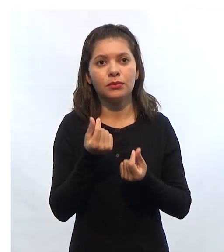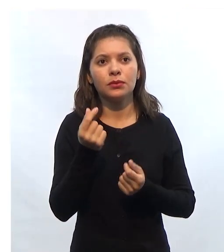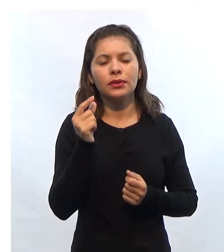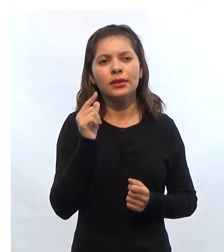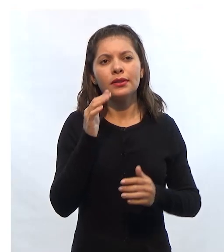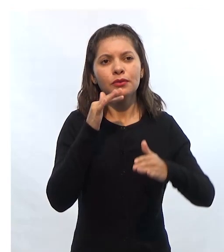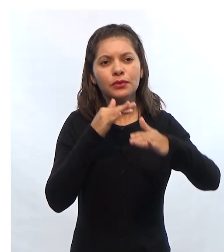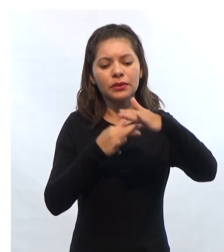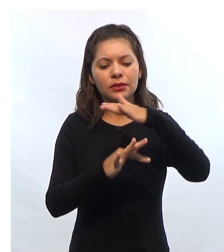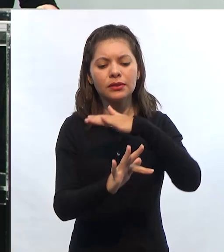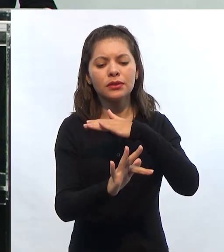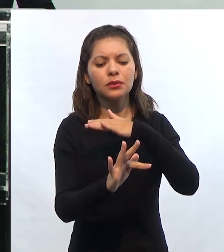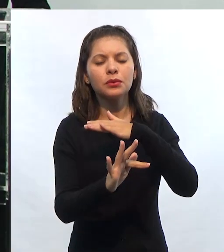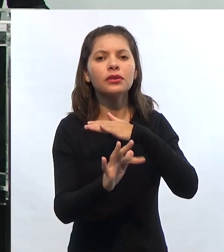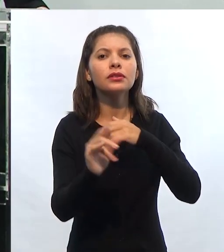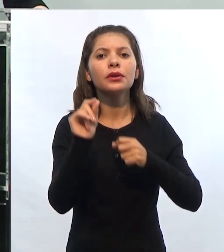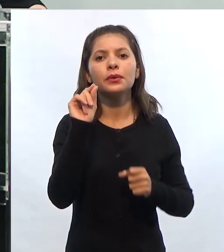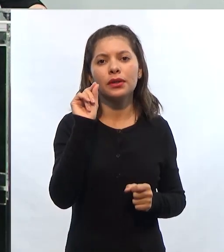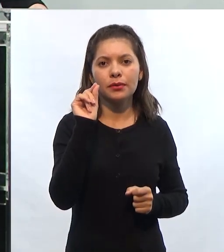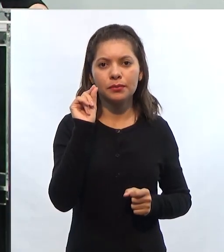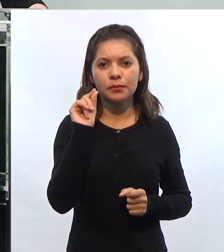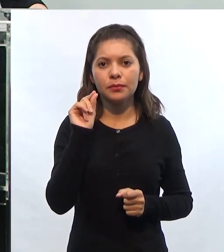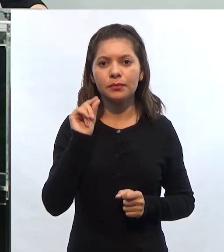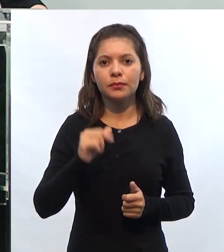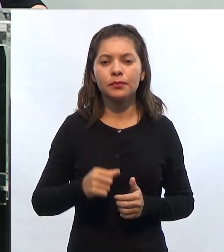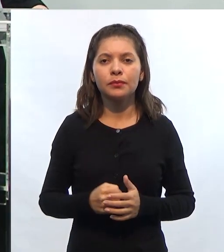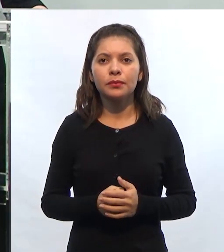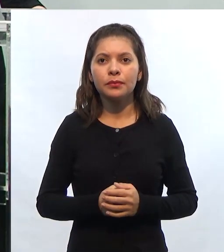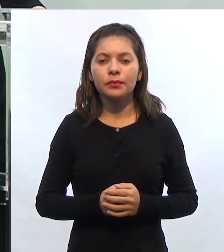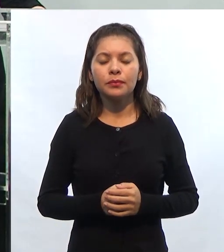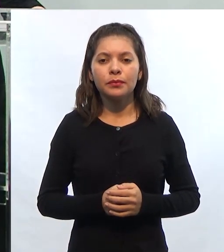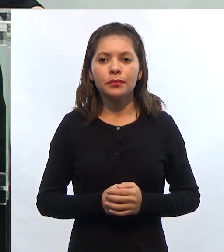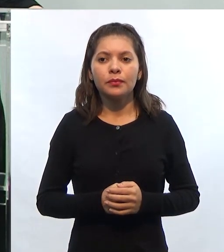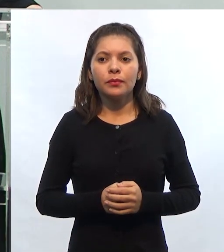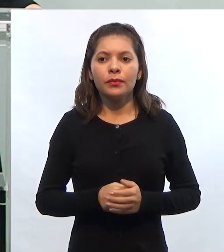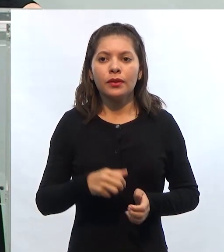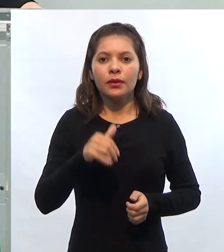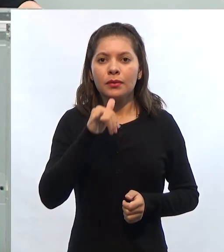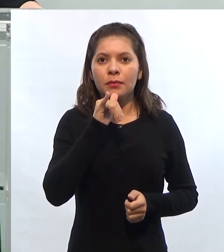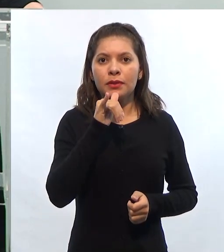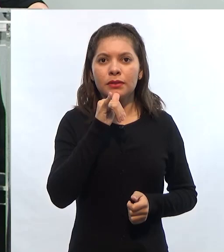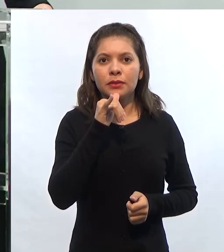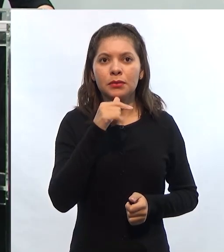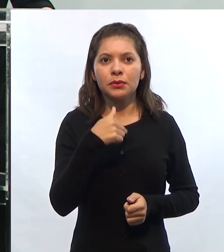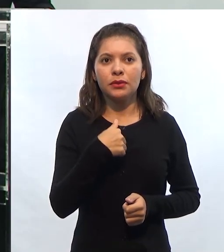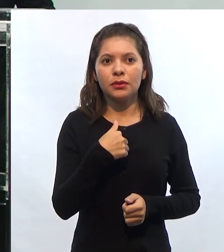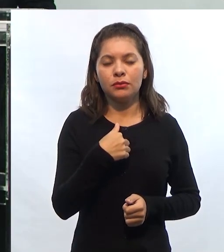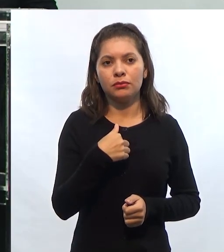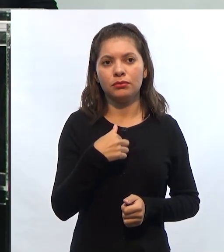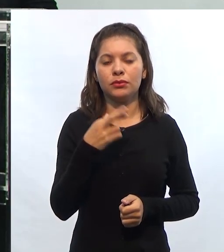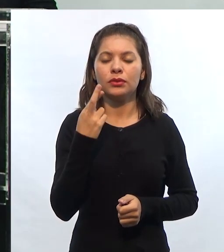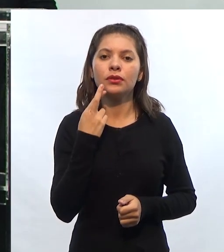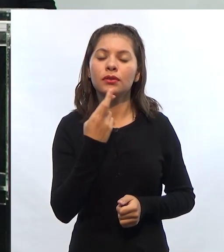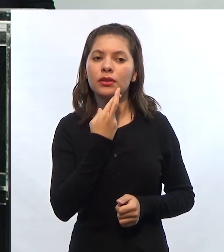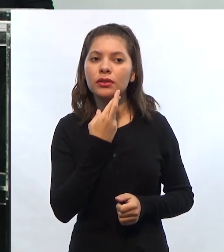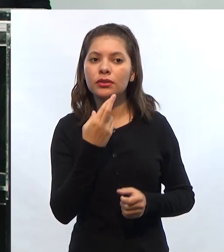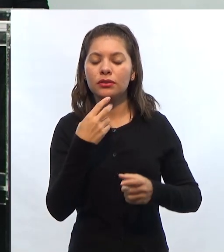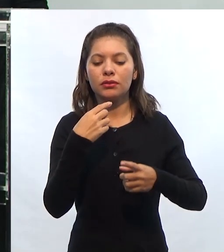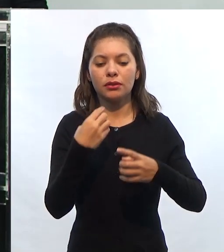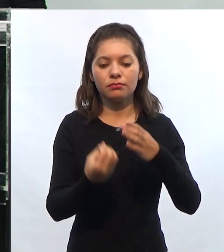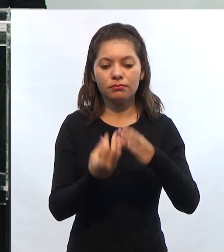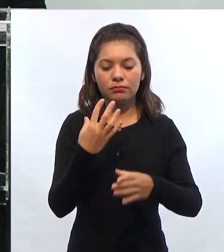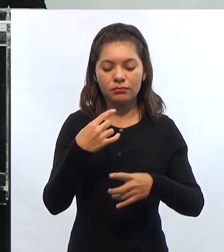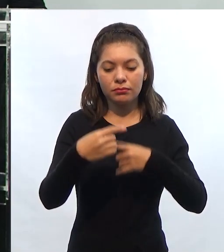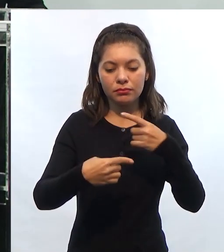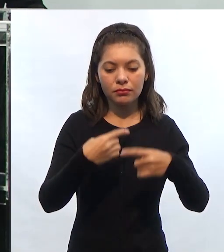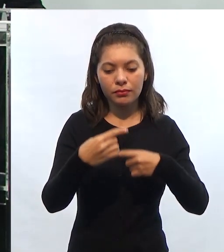são os fornecedores, né? E os intermediários? Os fornecedores é aqueles... Então, eu tenho lá um restaurante, eu preciso ter fornecedor de matéria-prima,